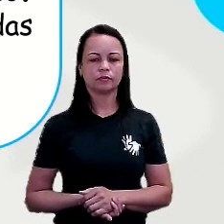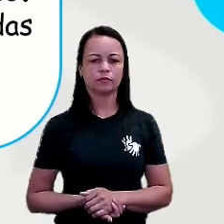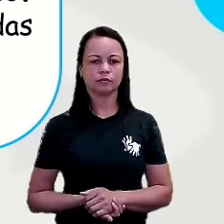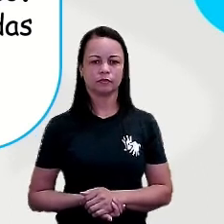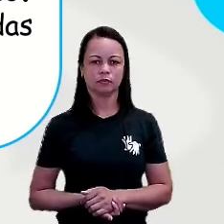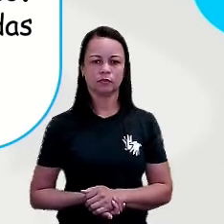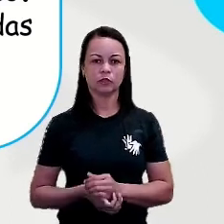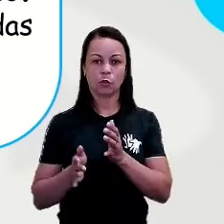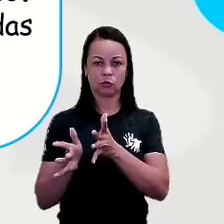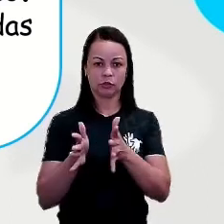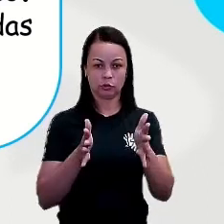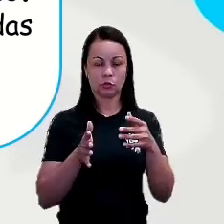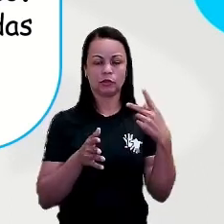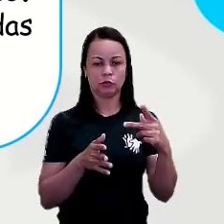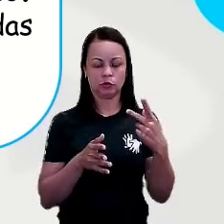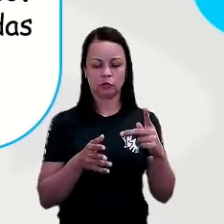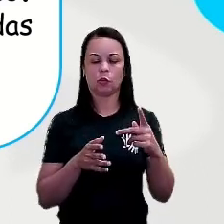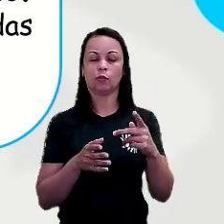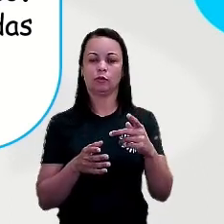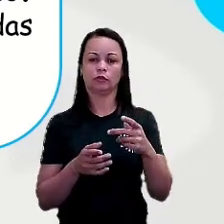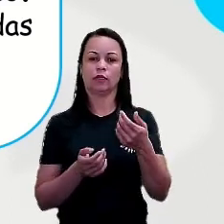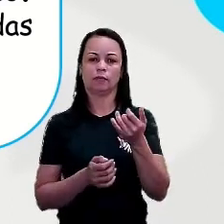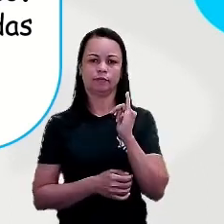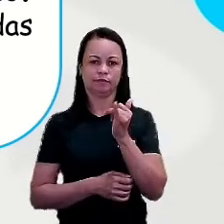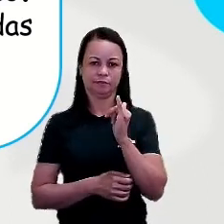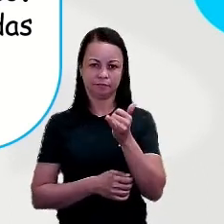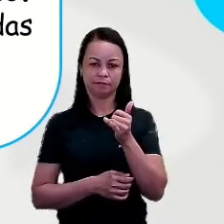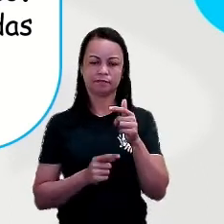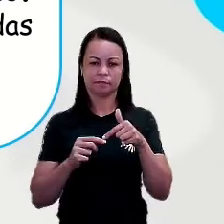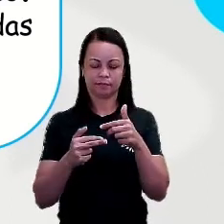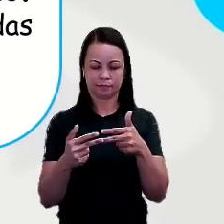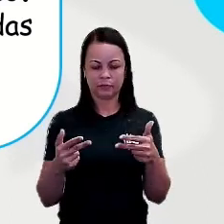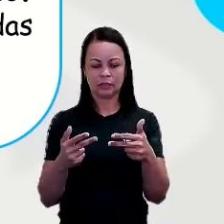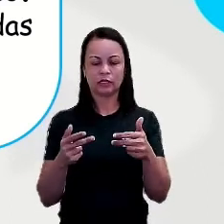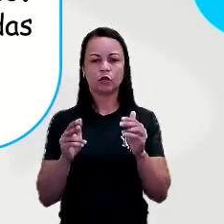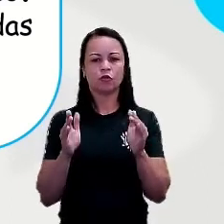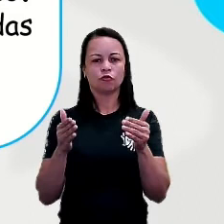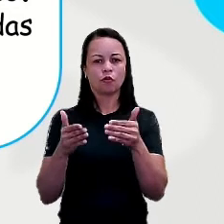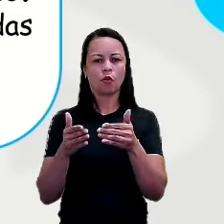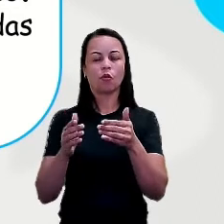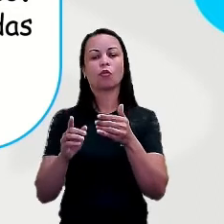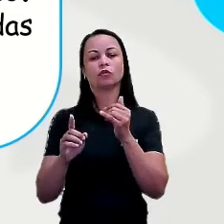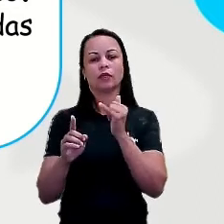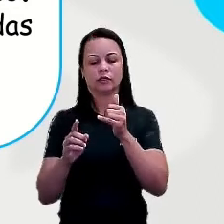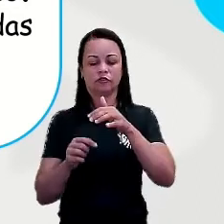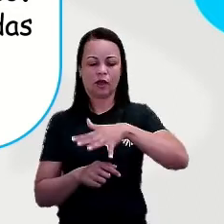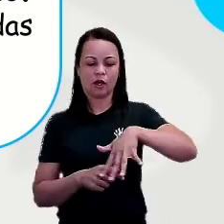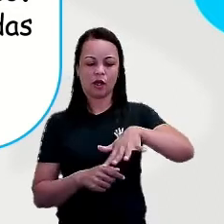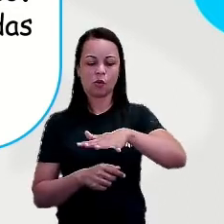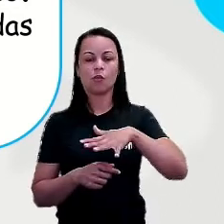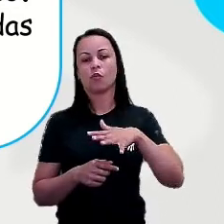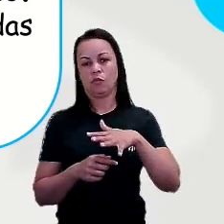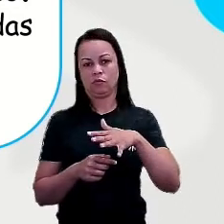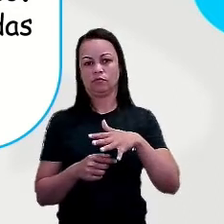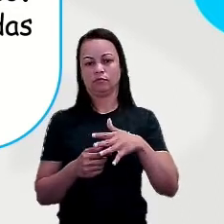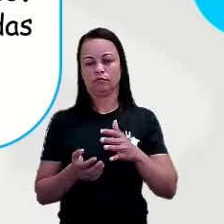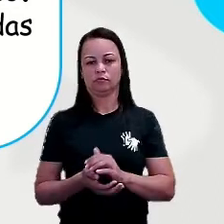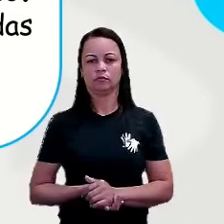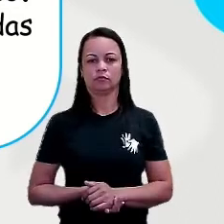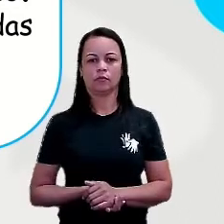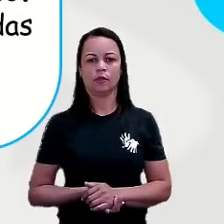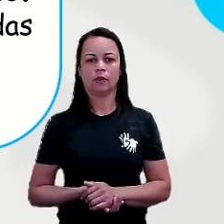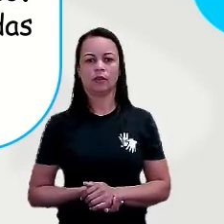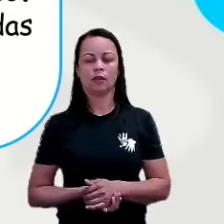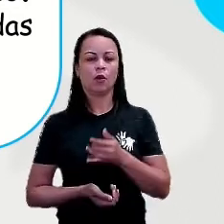Vamos continuar aqui sobre os elementos da narrativa. Então, a gente já viu o foco narrativo e agora vamos ver o espaço, tá? O conto, por